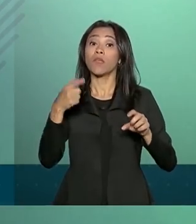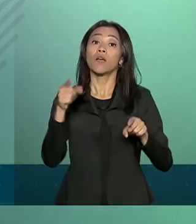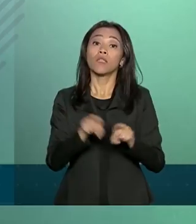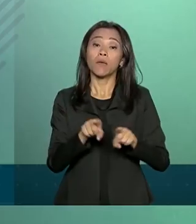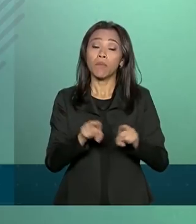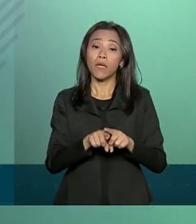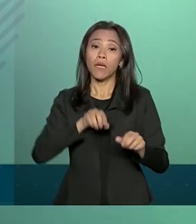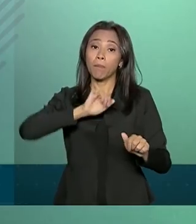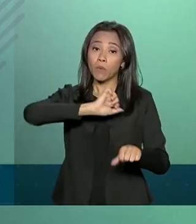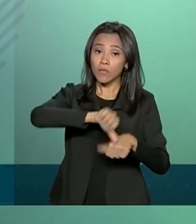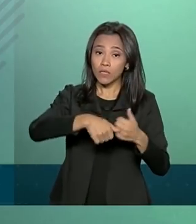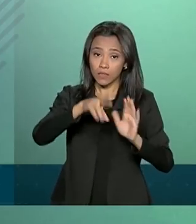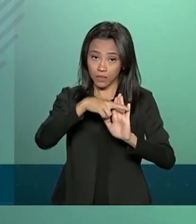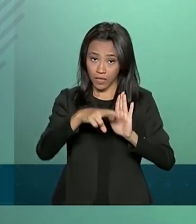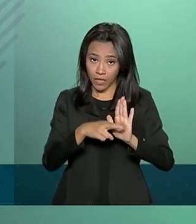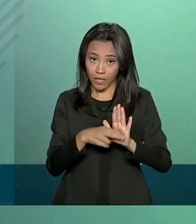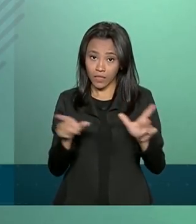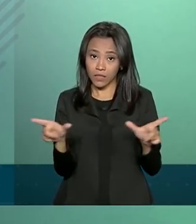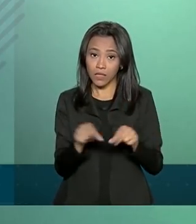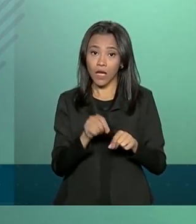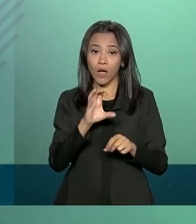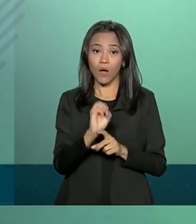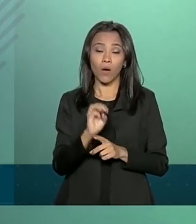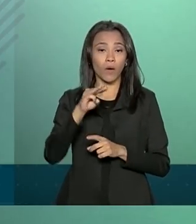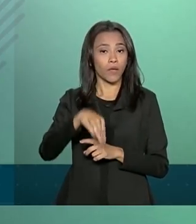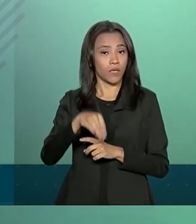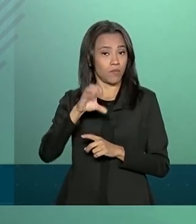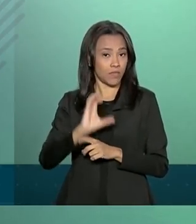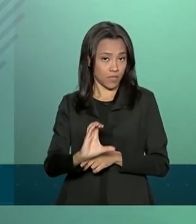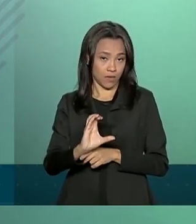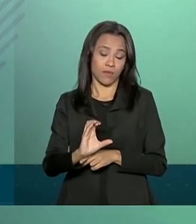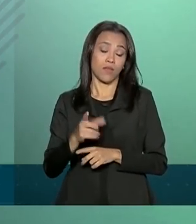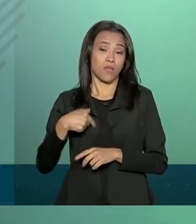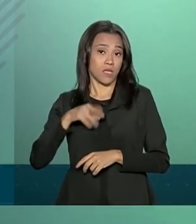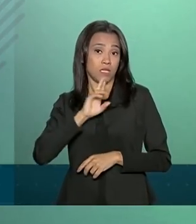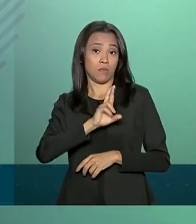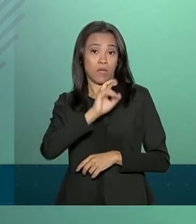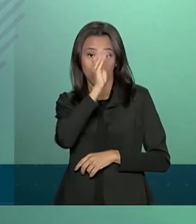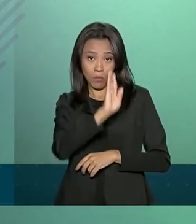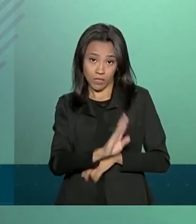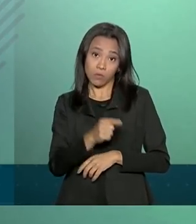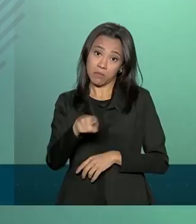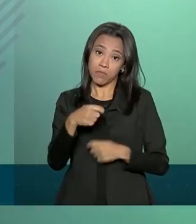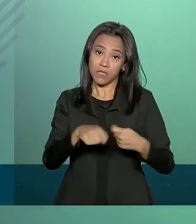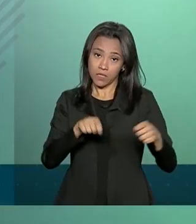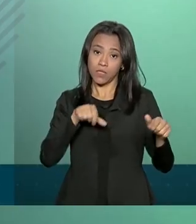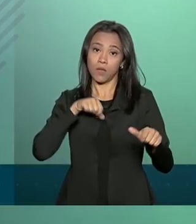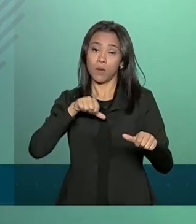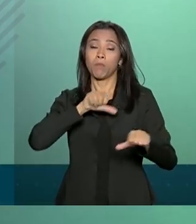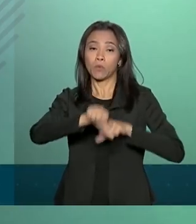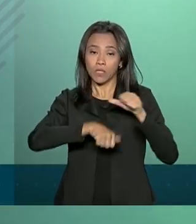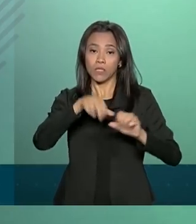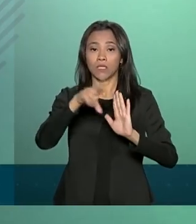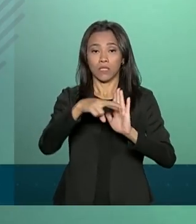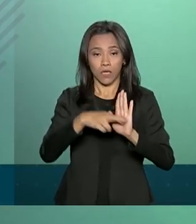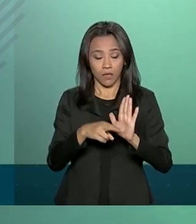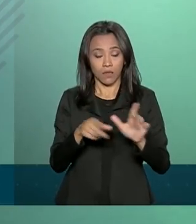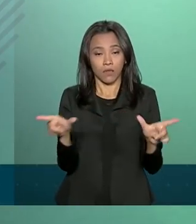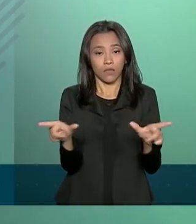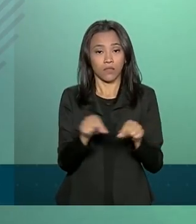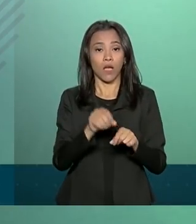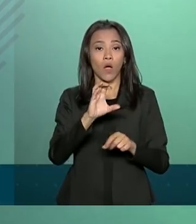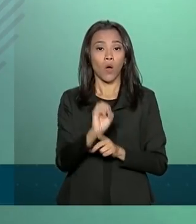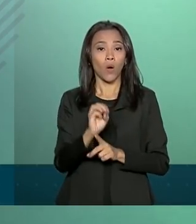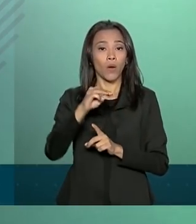a posição brasileira é de que a reforma da oms é necessária pois as regras são de